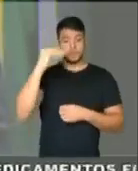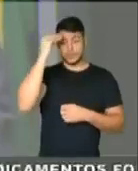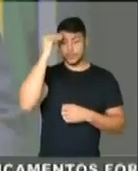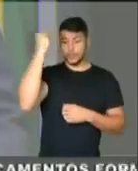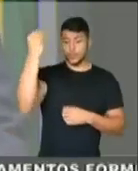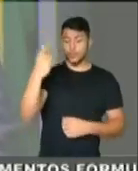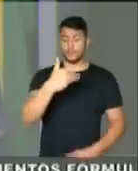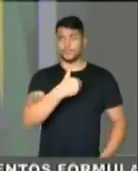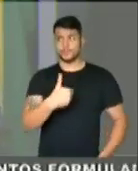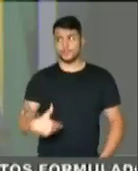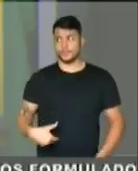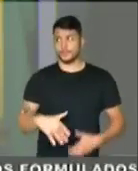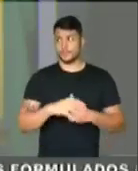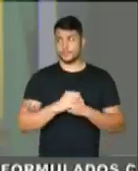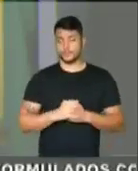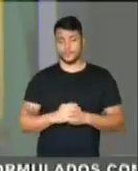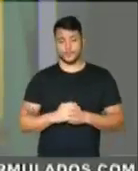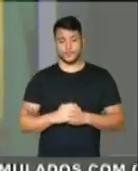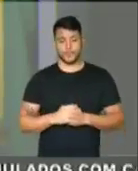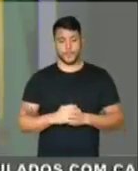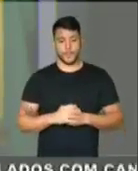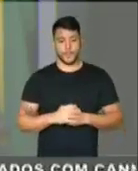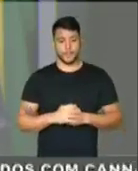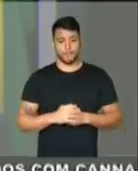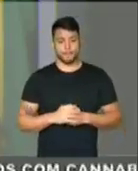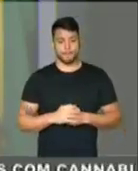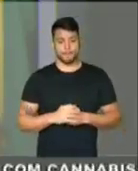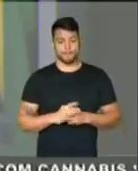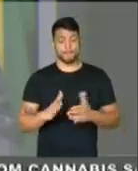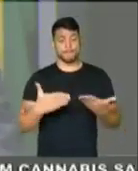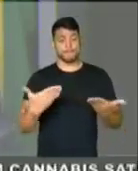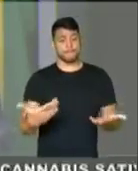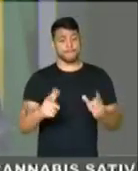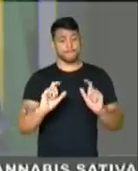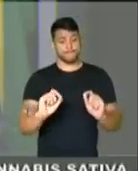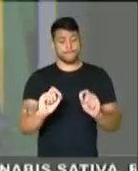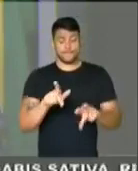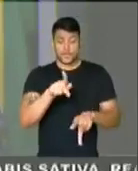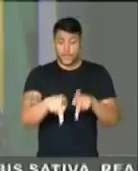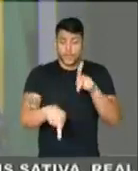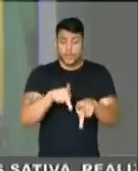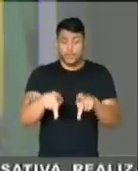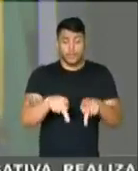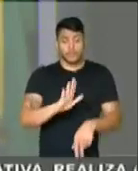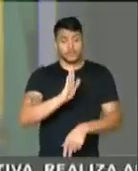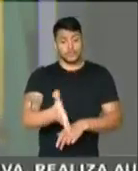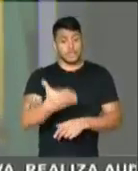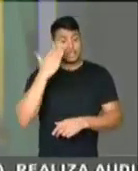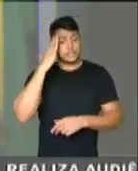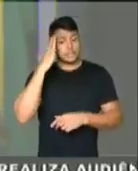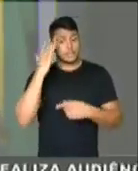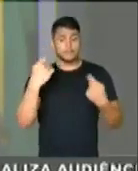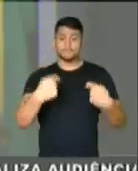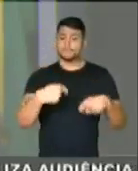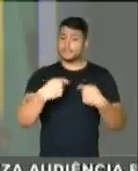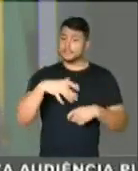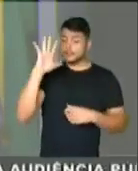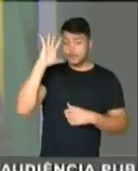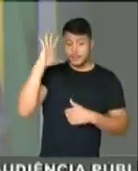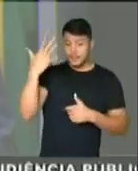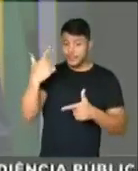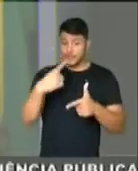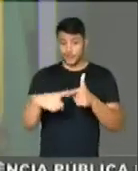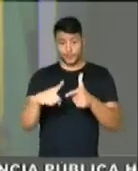do governador, a culpa é do prefeito, do município. População está querendo que apontemos soluções e